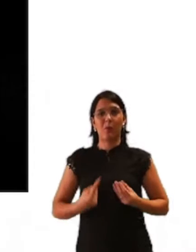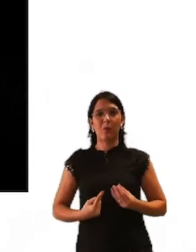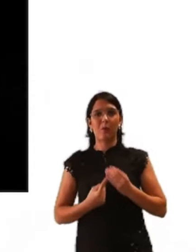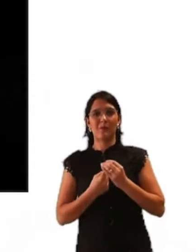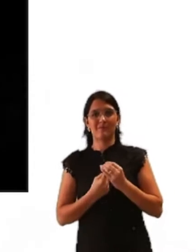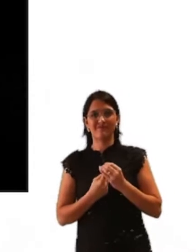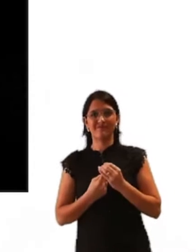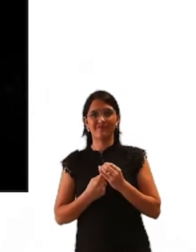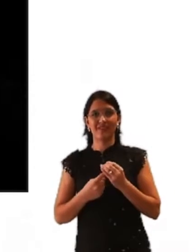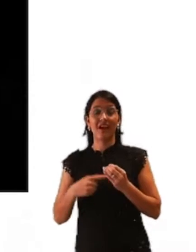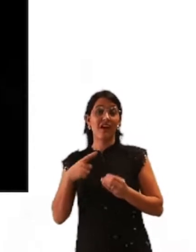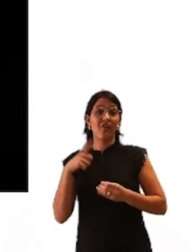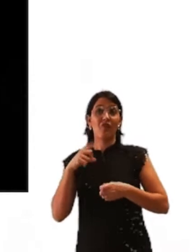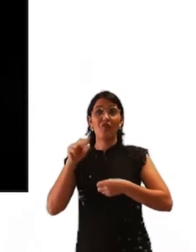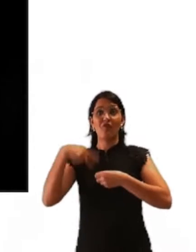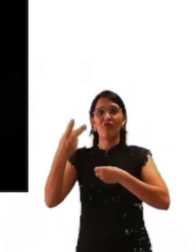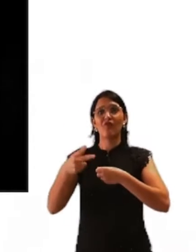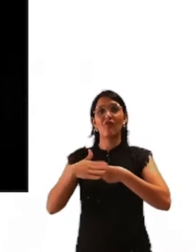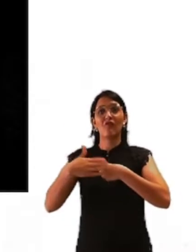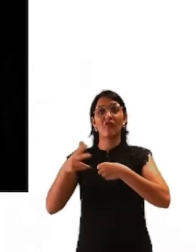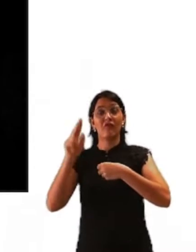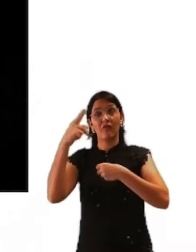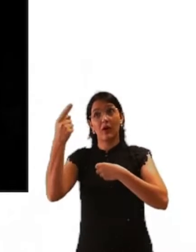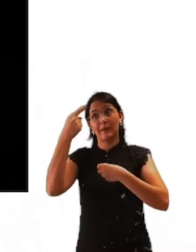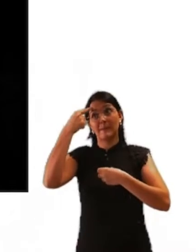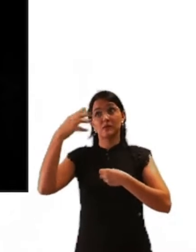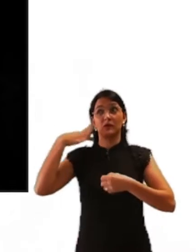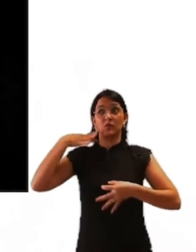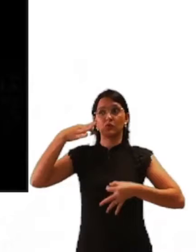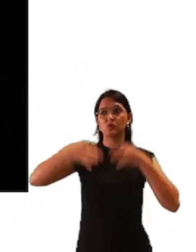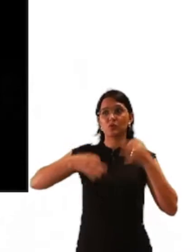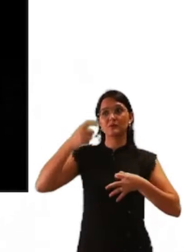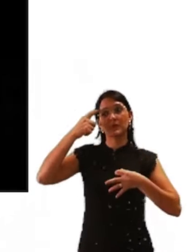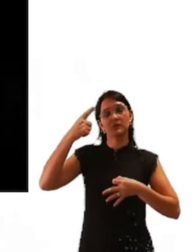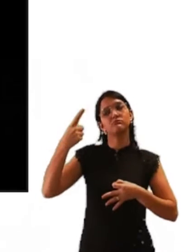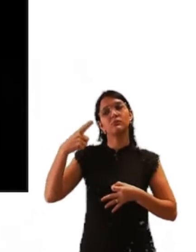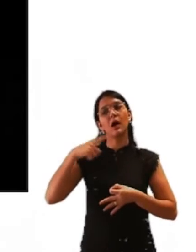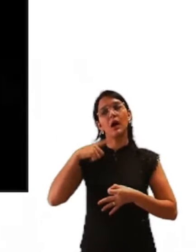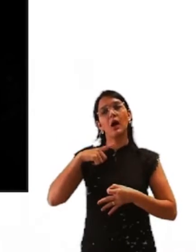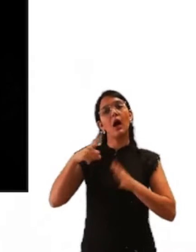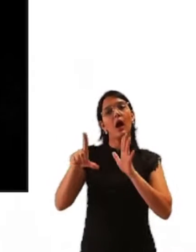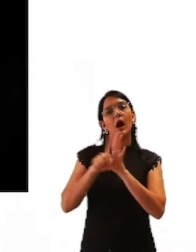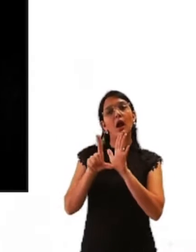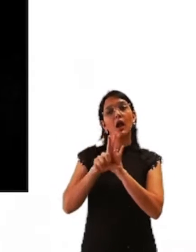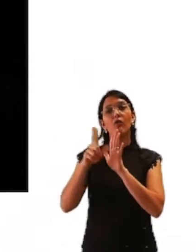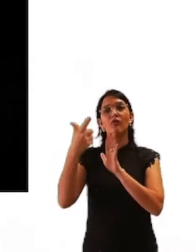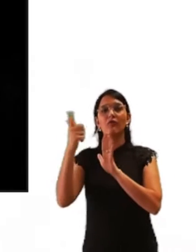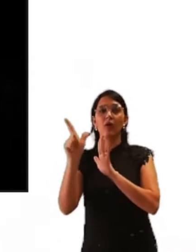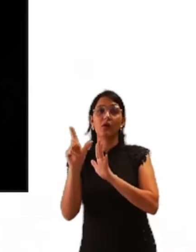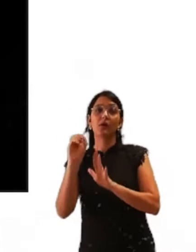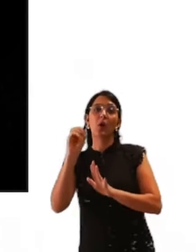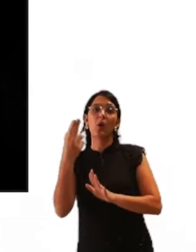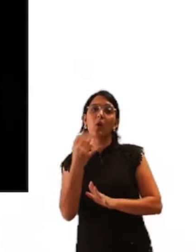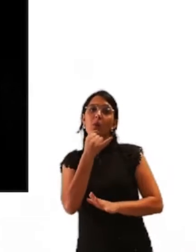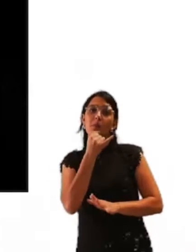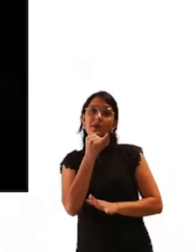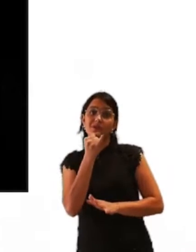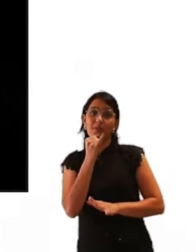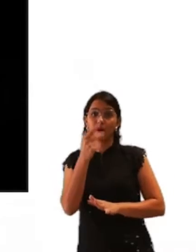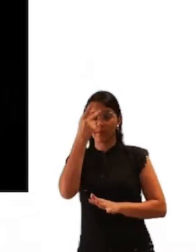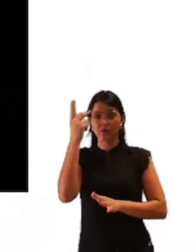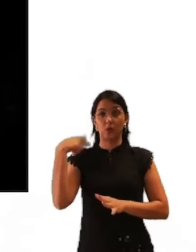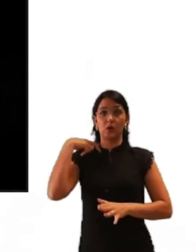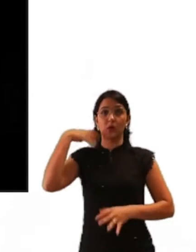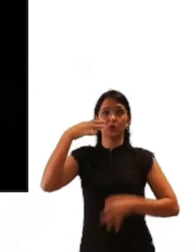um determinado julgador ter uma concepção ortodoxa, né, ser ali um religioso defensor de uma